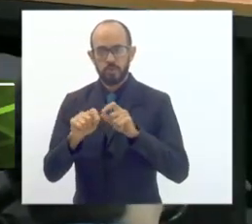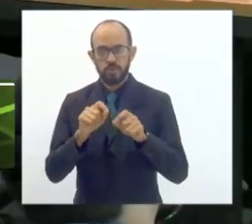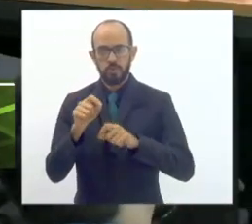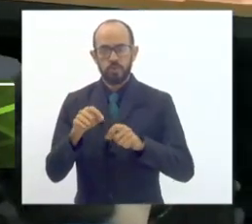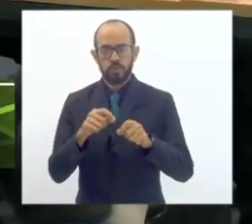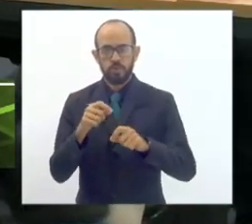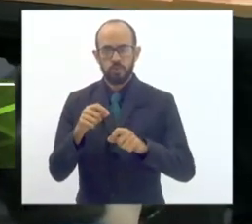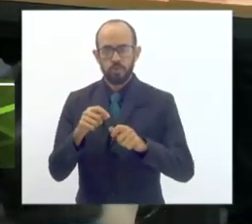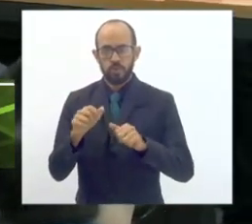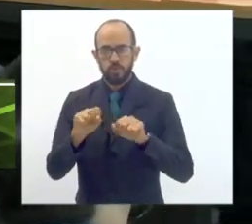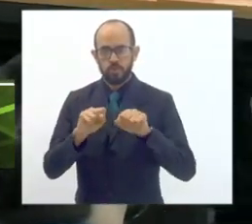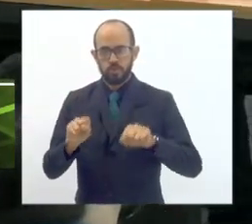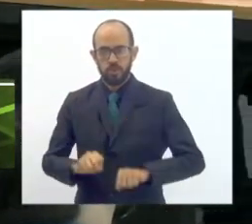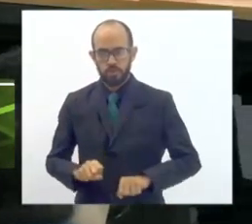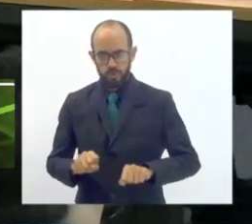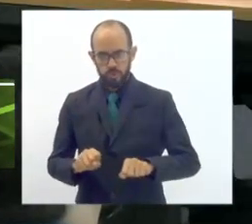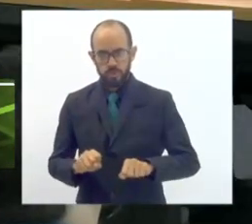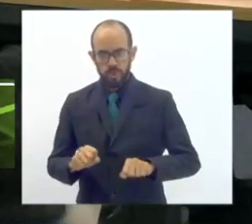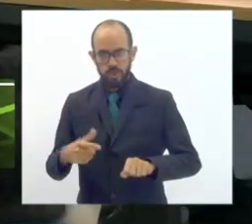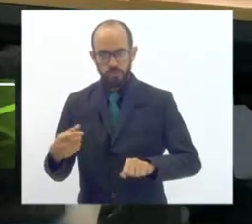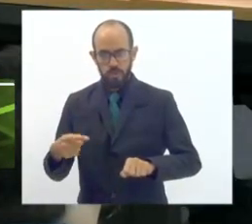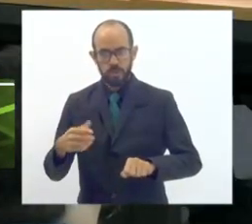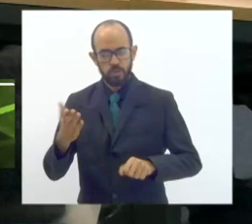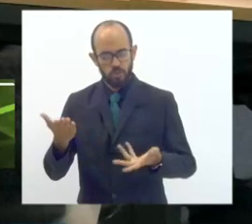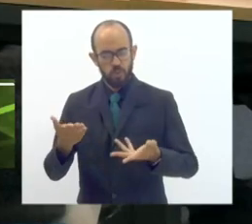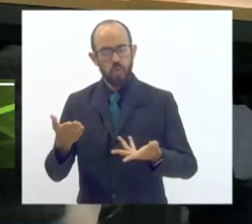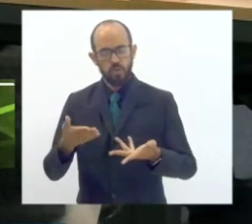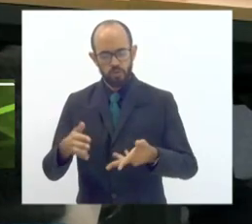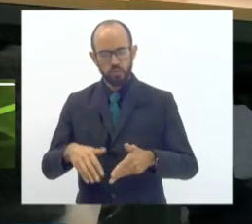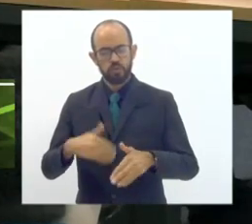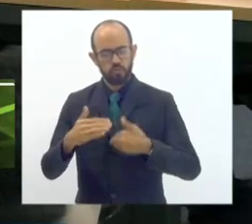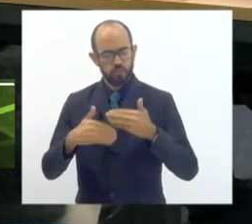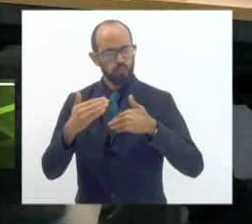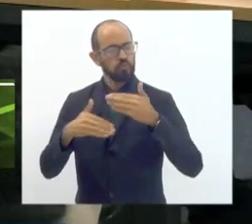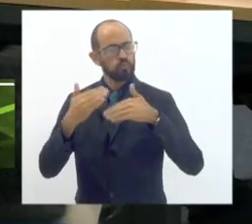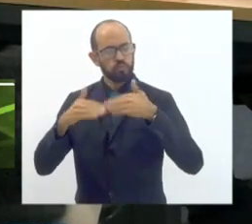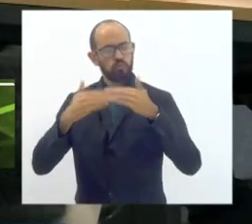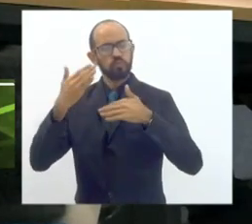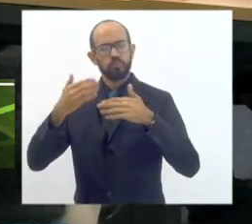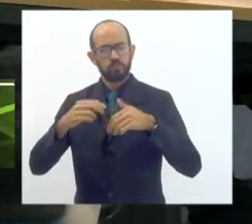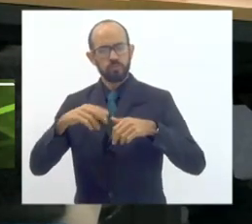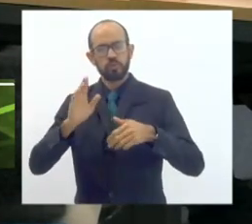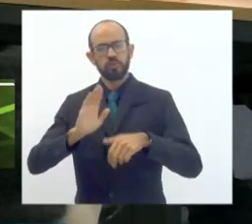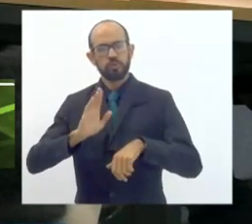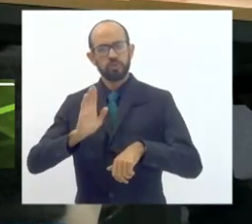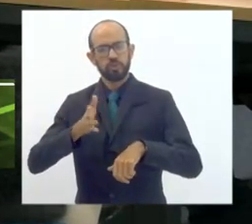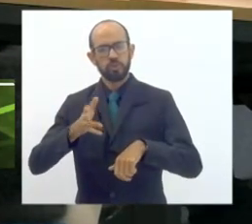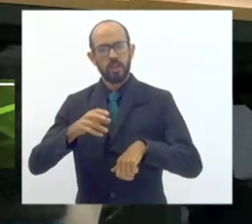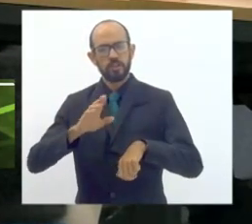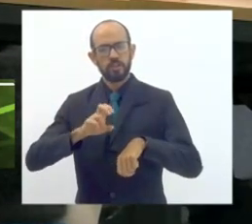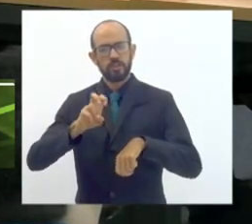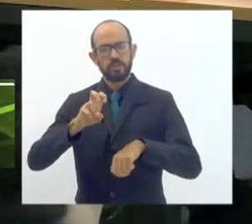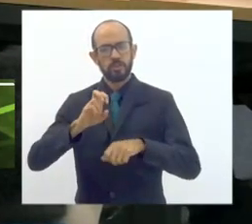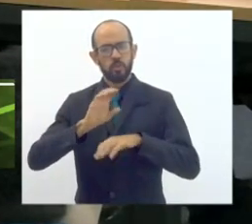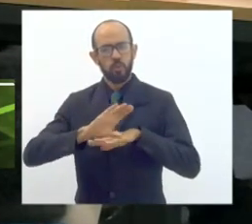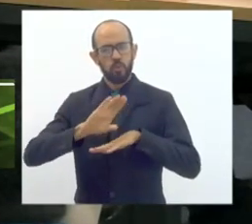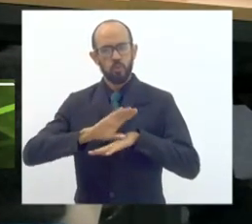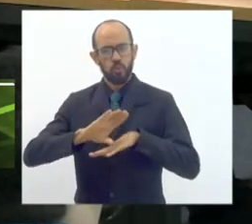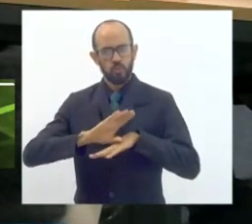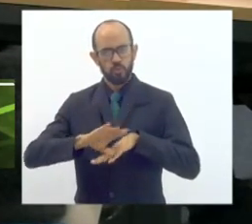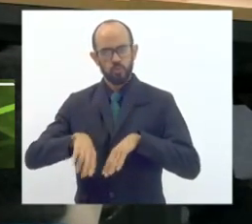plataforma digital, que hoje já é um sucesso. A gente já fez mais de 5 cursos, 1.100 concluintes. A